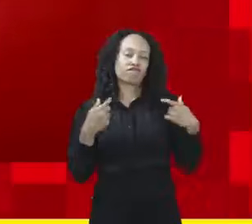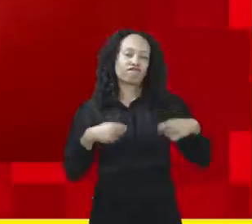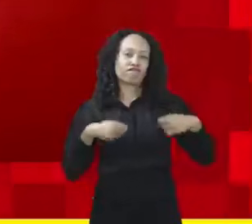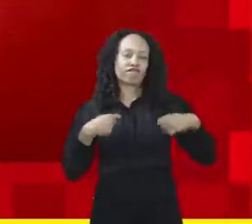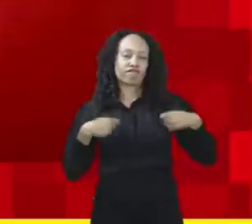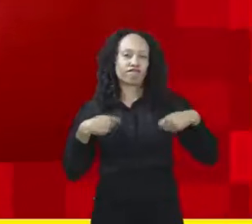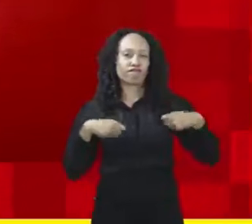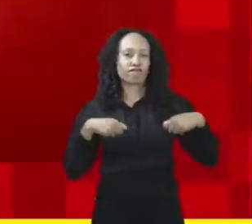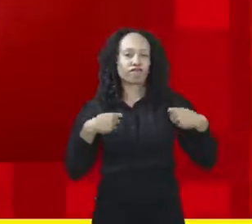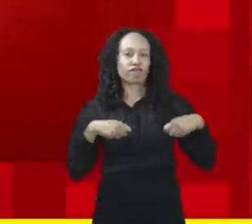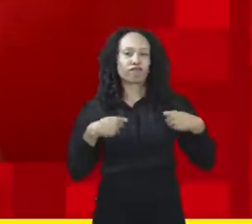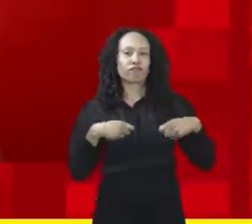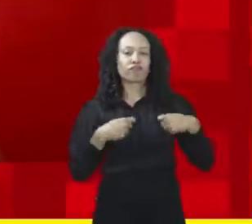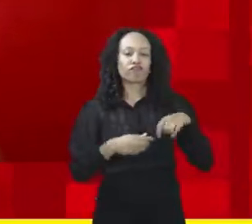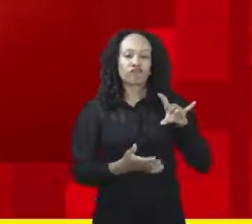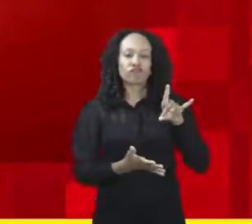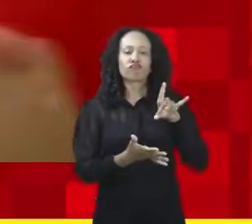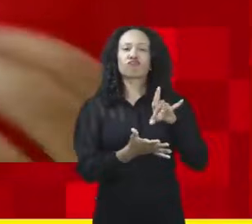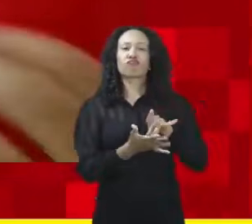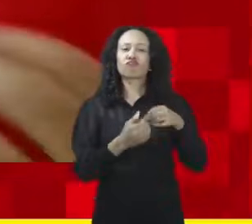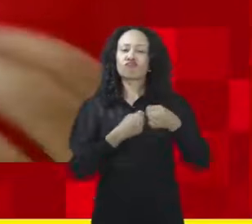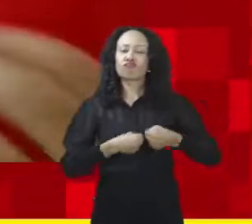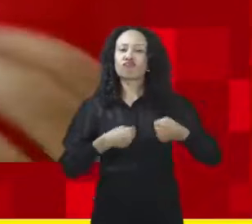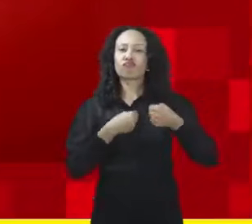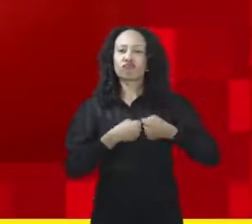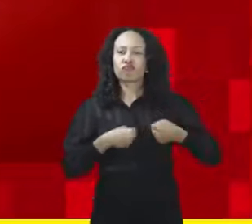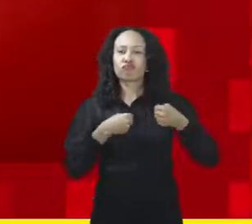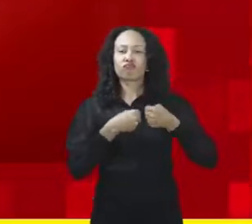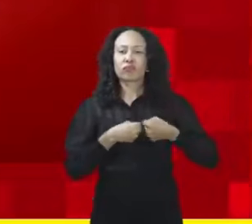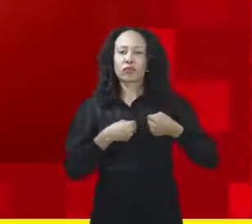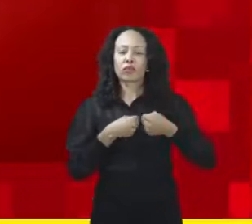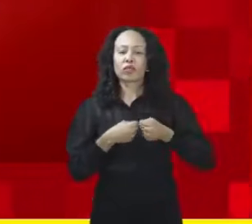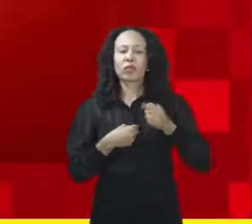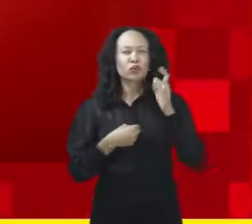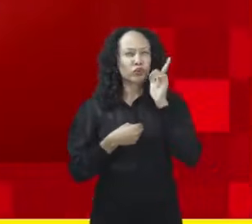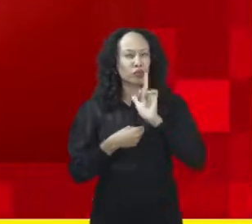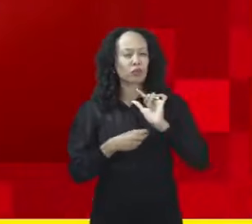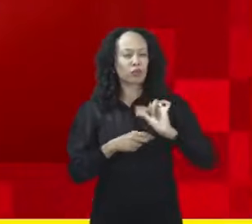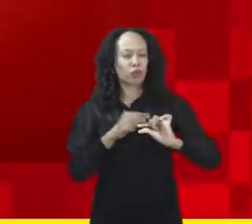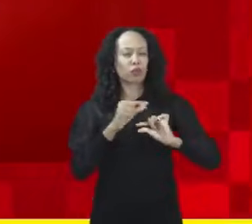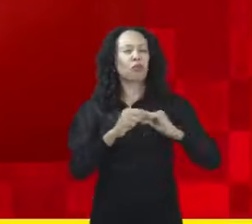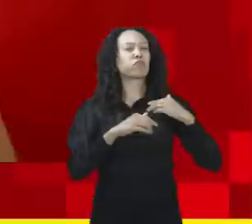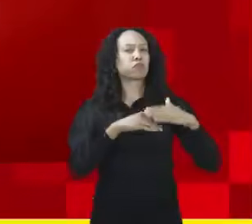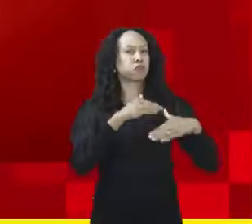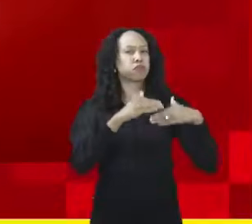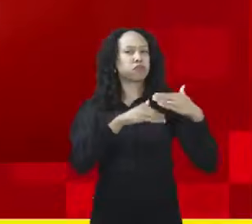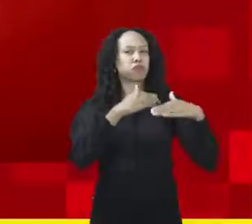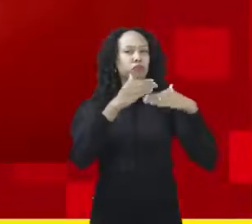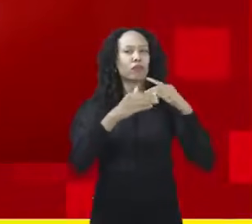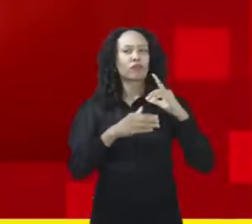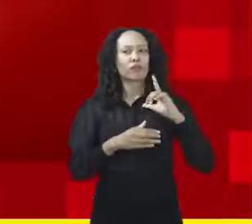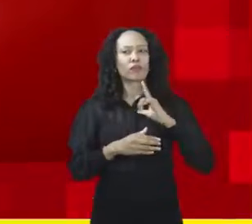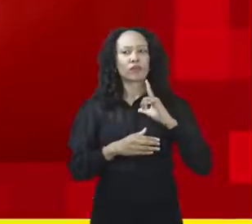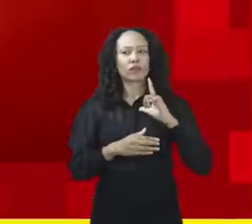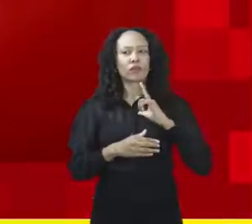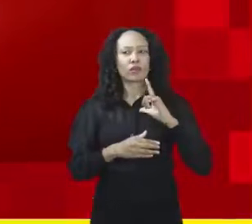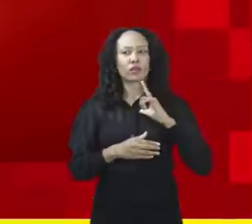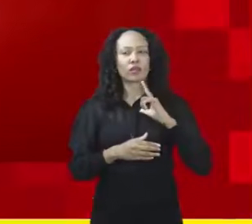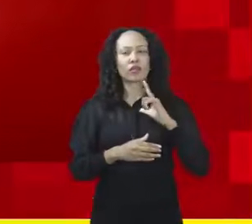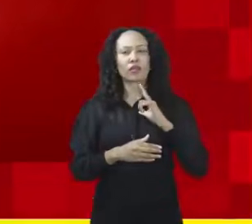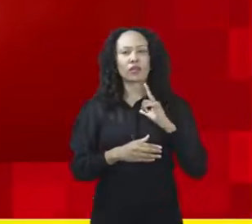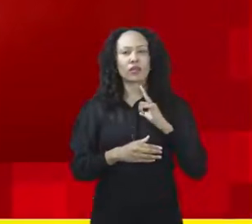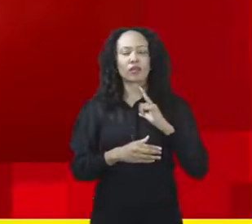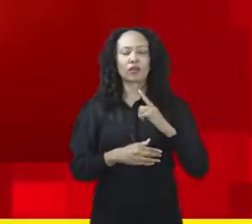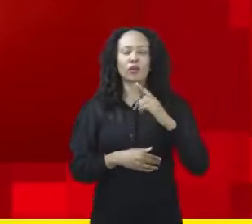precisa se consolidar uma resistência, uma luta, a gente tem conseguido avançar. Temos né, à frente da presidência do nosso país